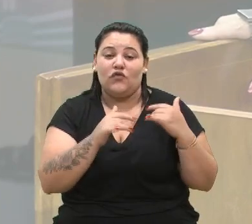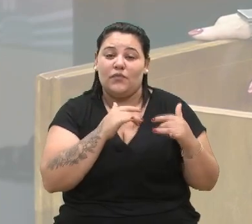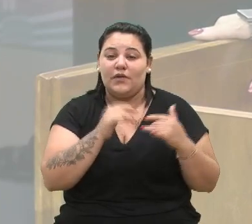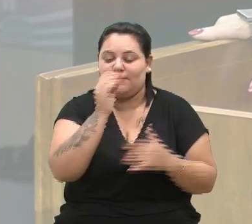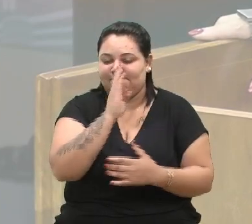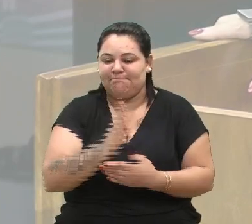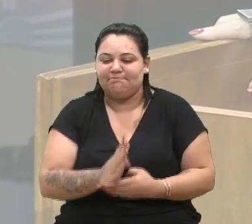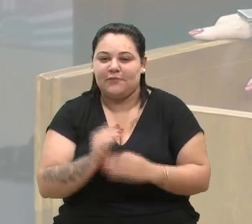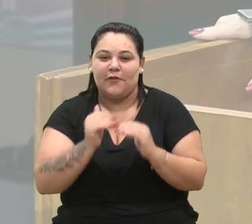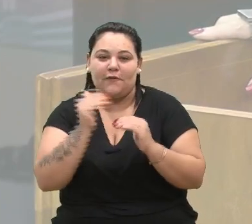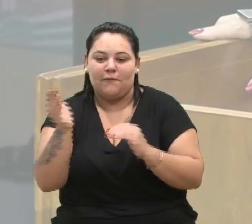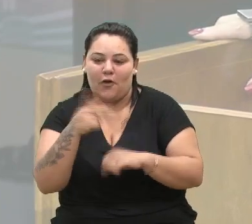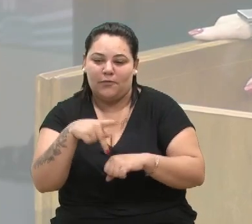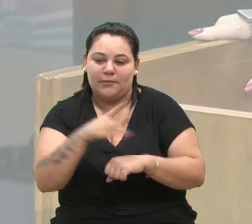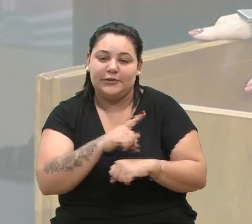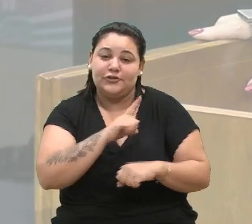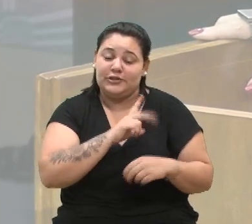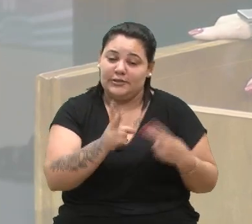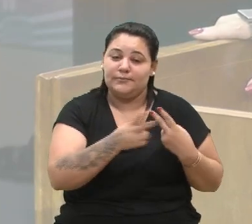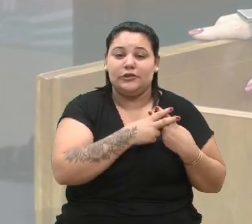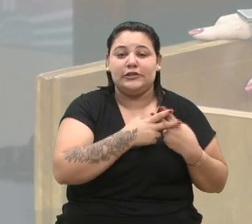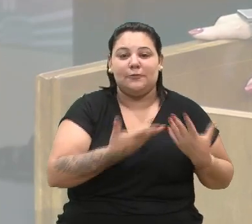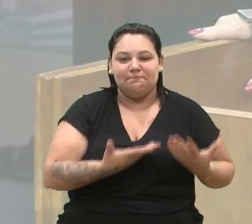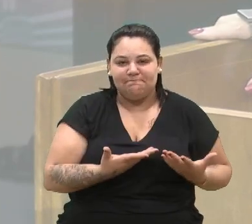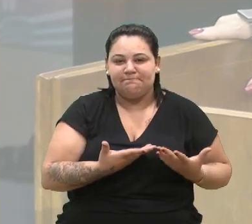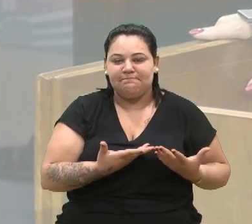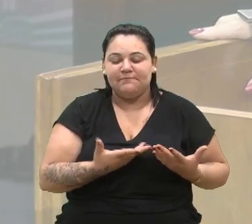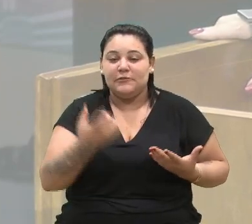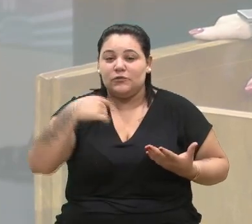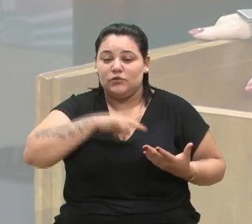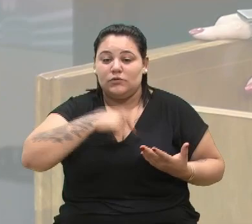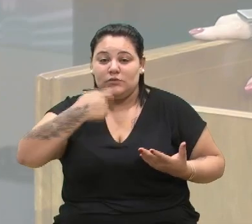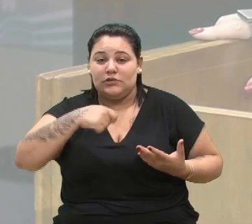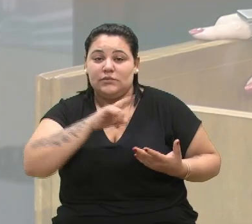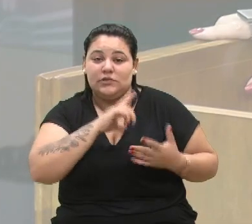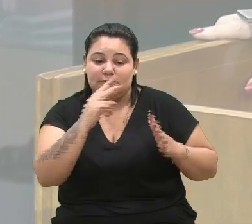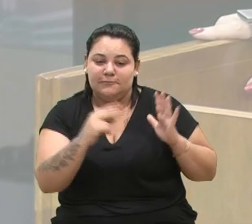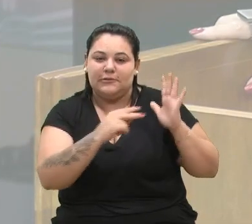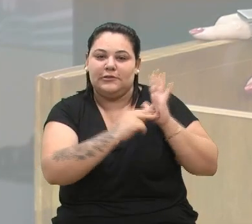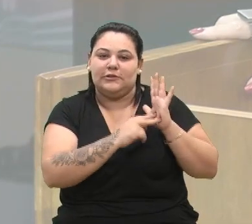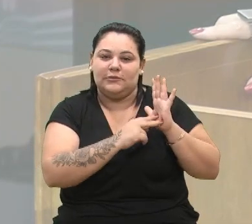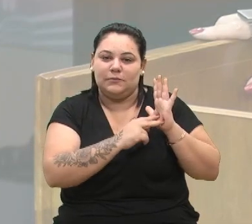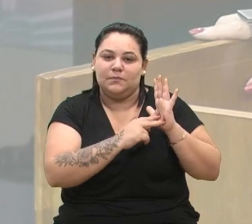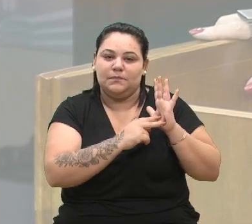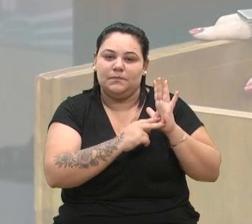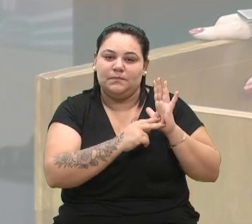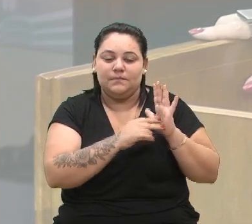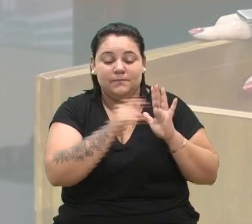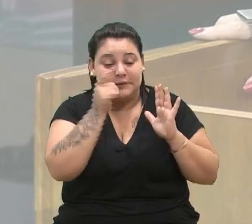e internacional de punição. Então, isso nós temos que estar atentas e atentos.